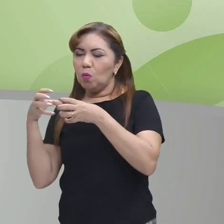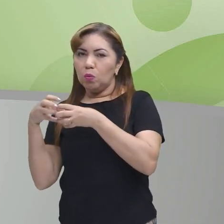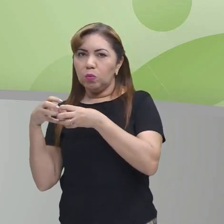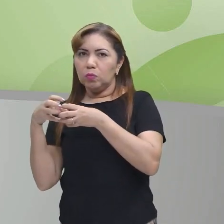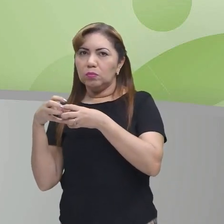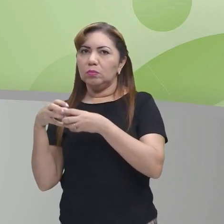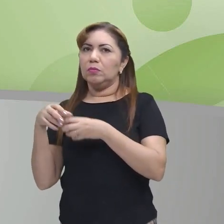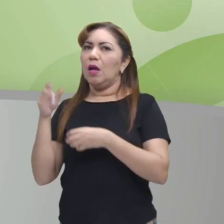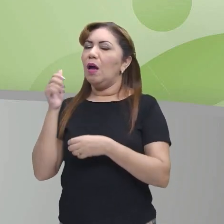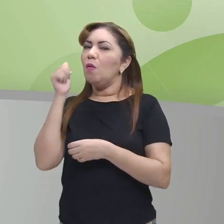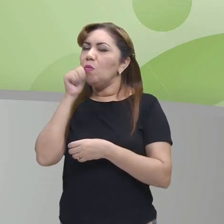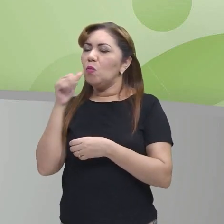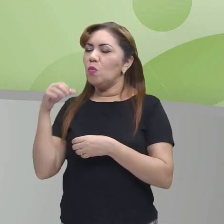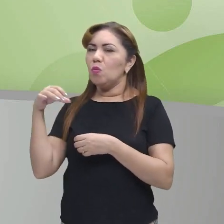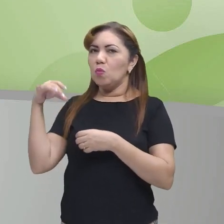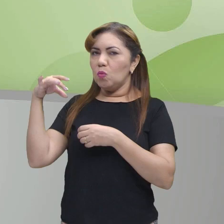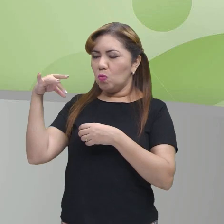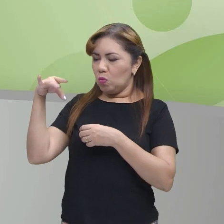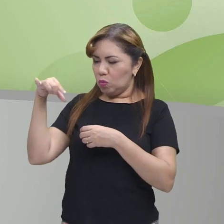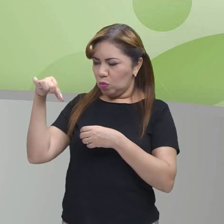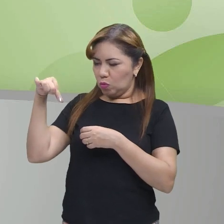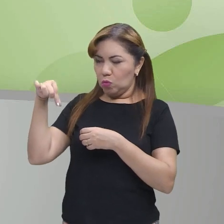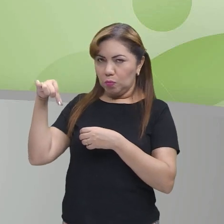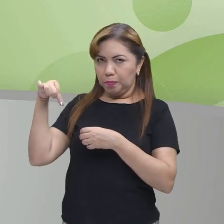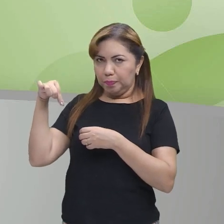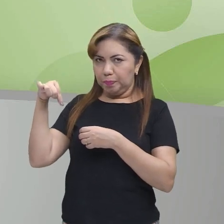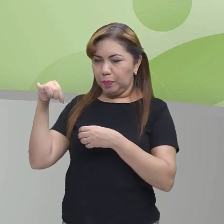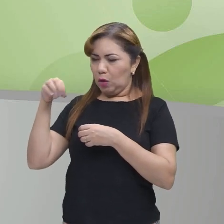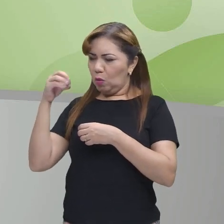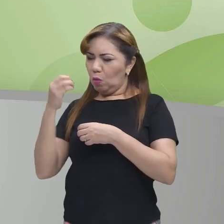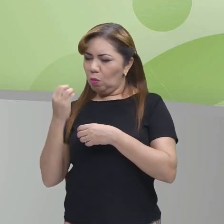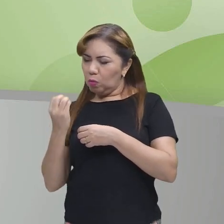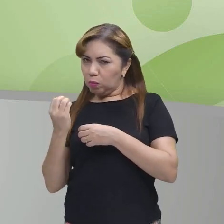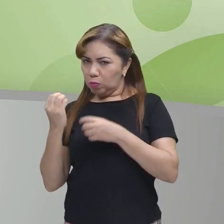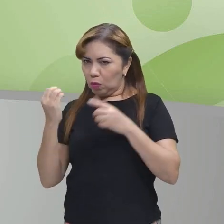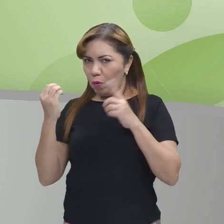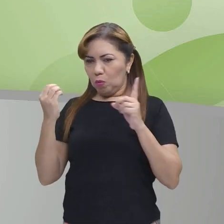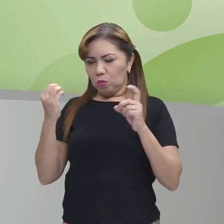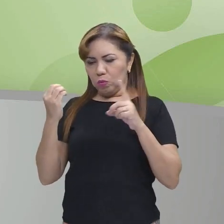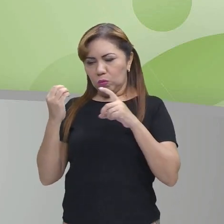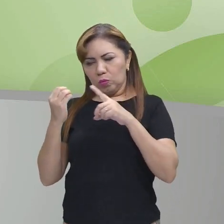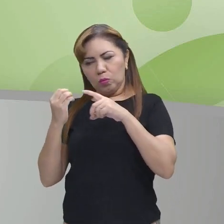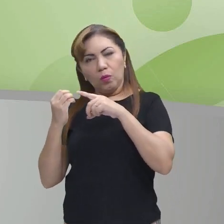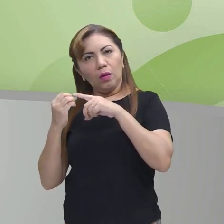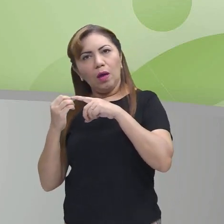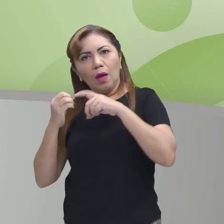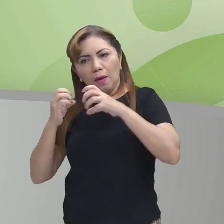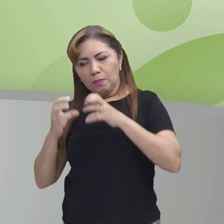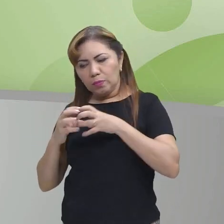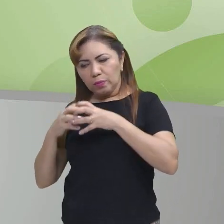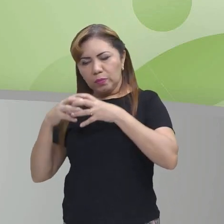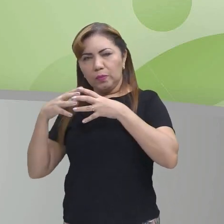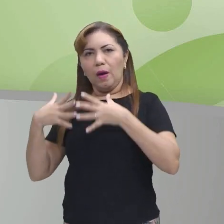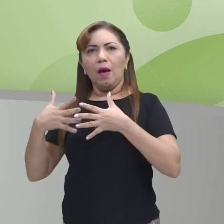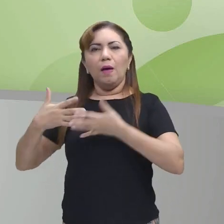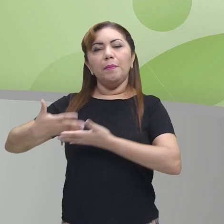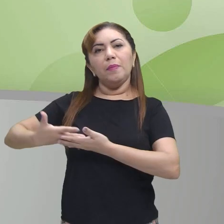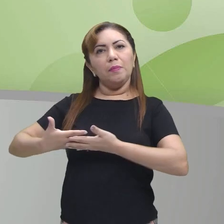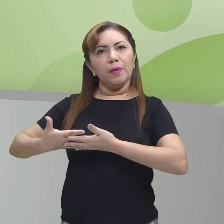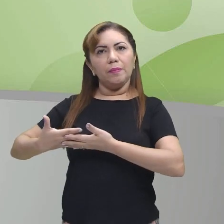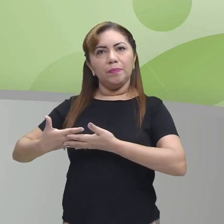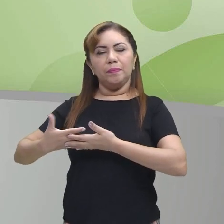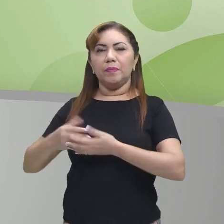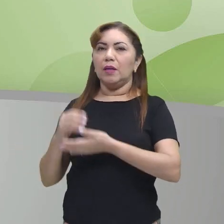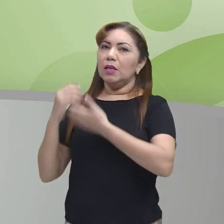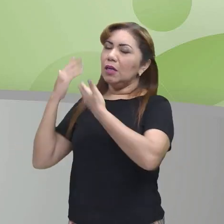imagem, você consegue ver um pouco melhor quais são os órgãos sexuais, o masculino e o feminino.